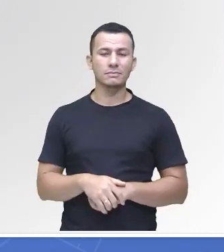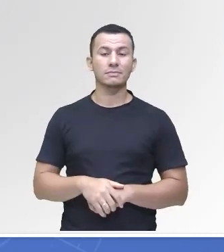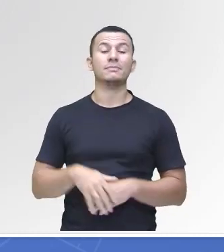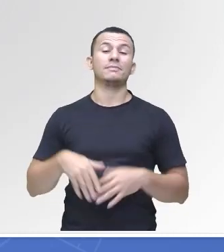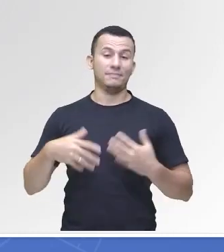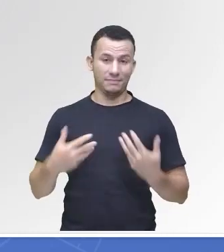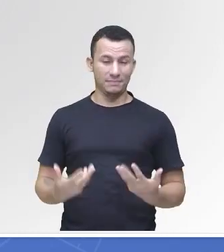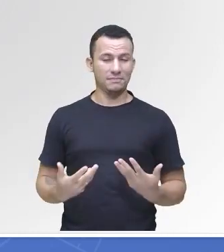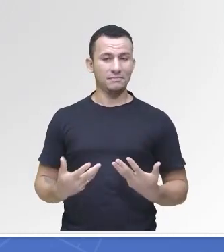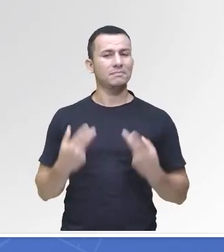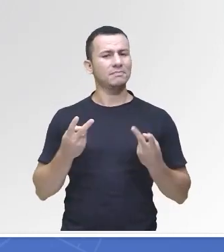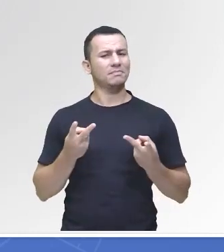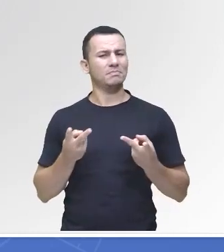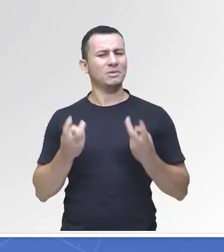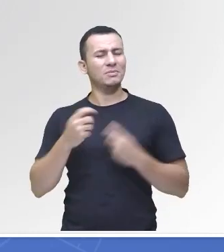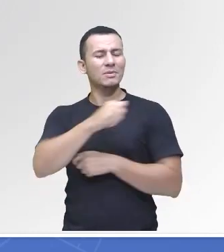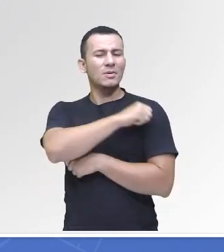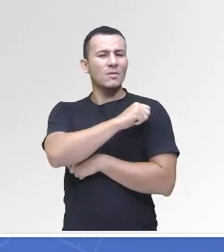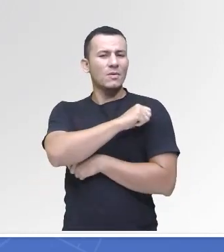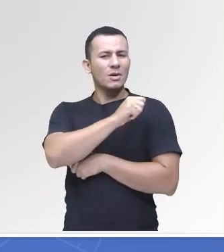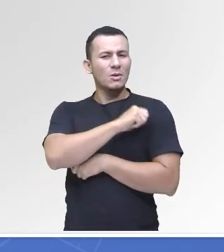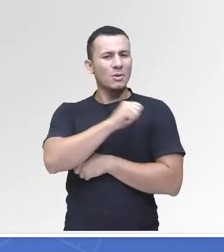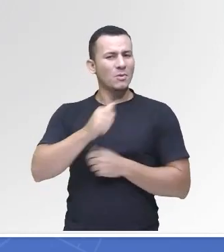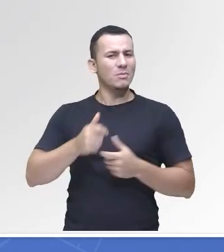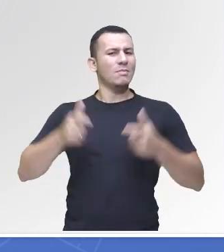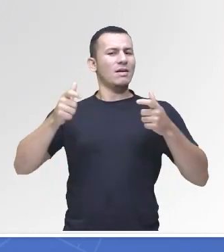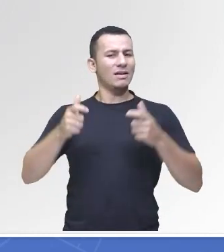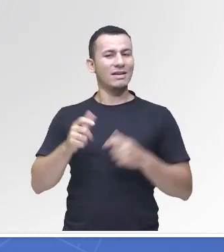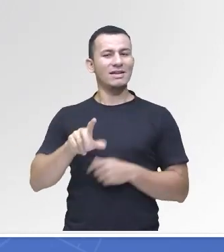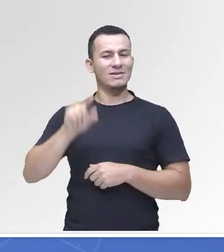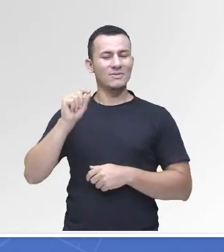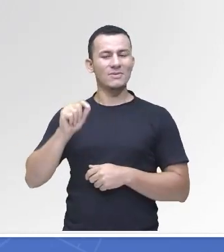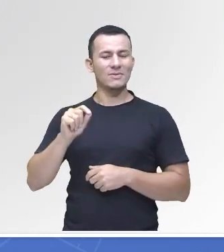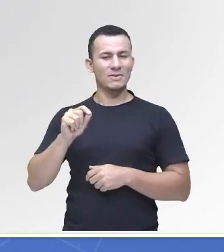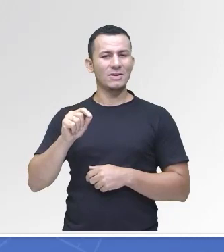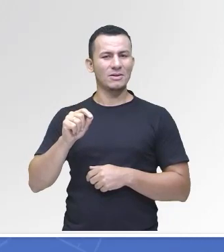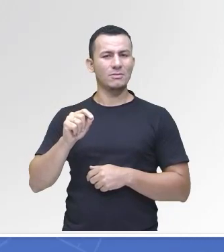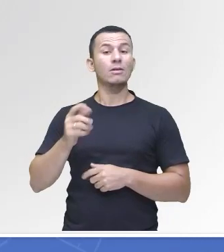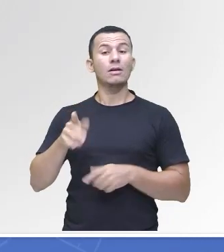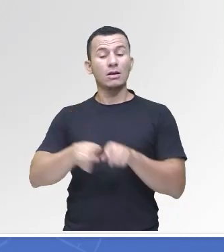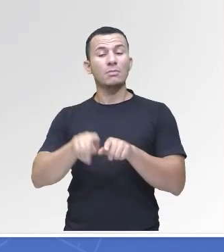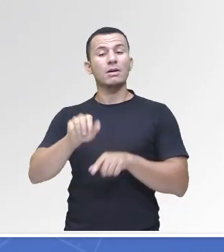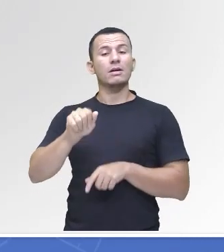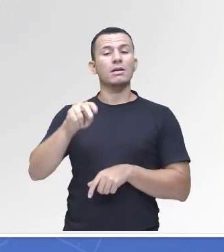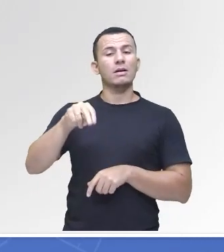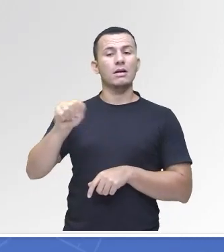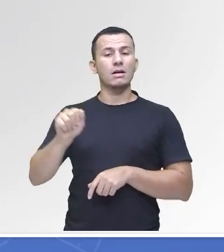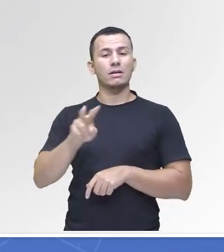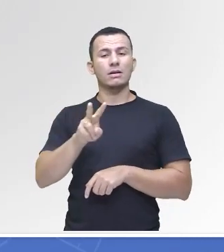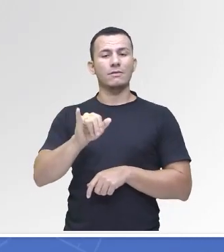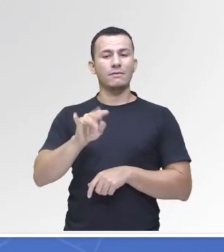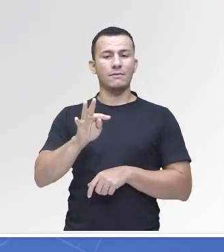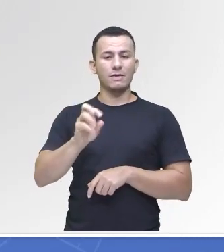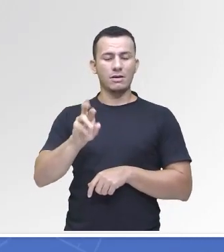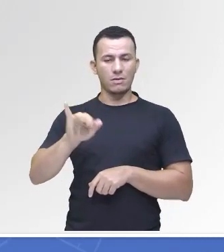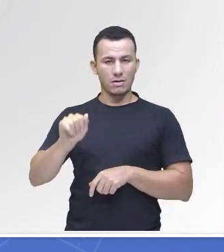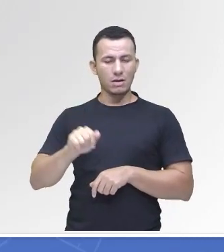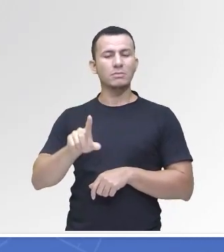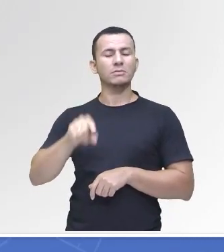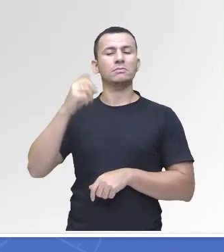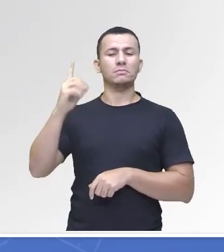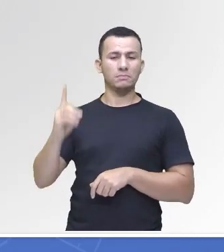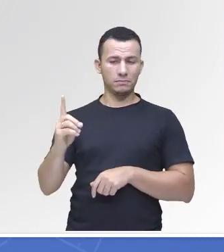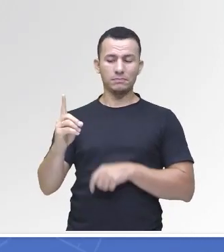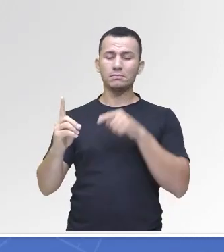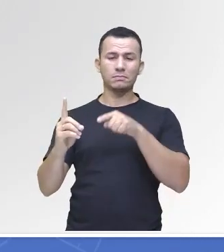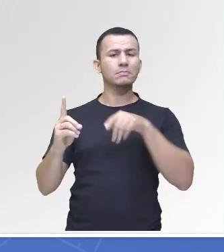Bom, então, pelo que eu pude perceber, a grande maioria, né, Ana Vitória colocou também a alternativa D, né?